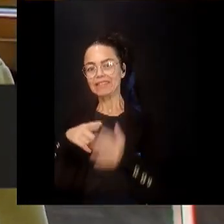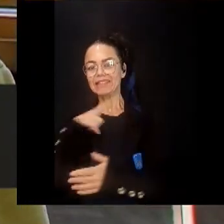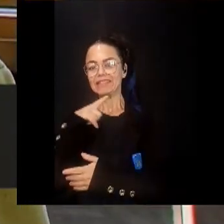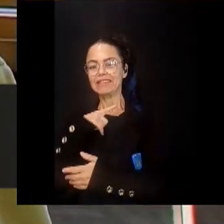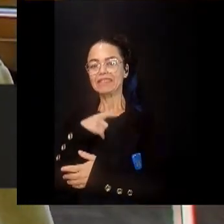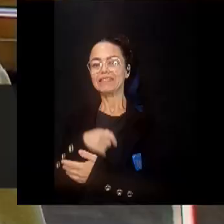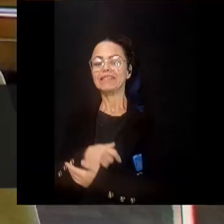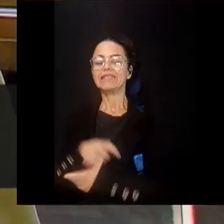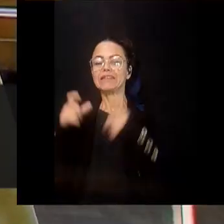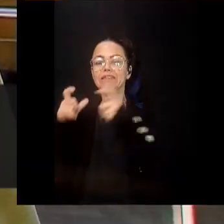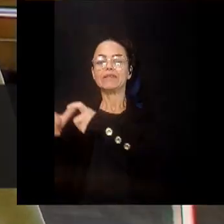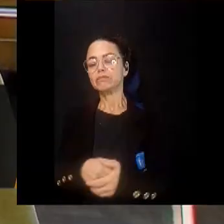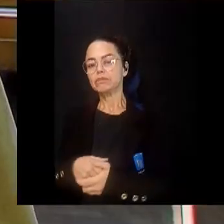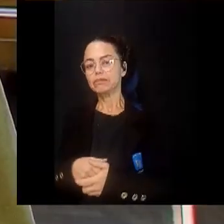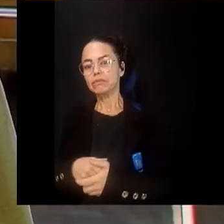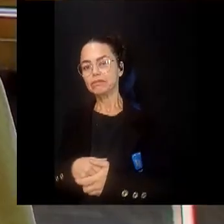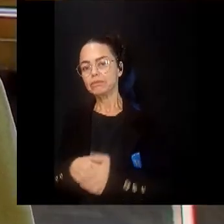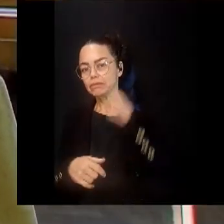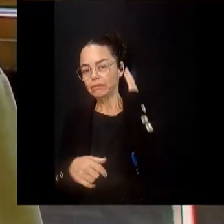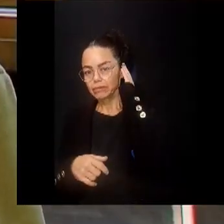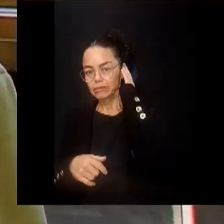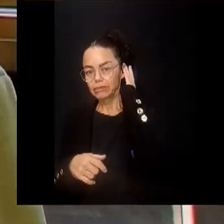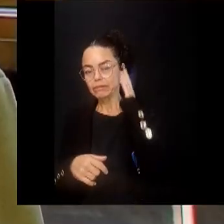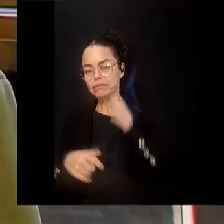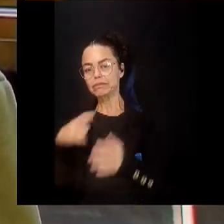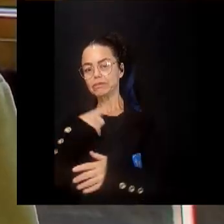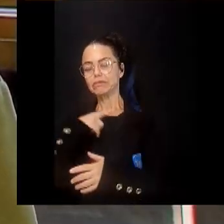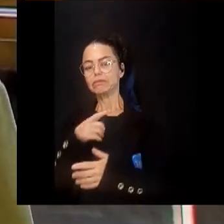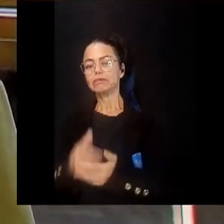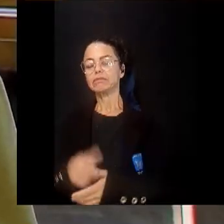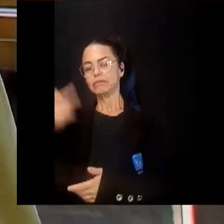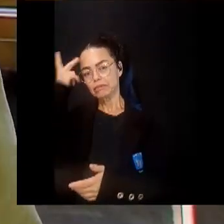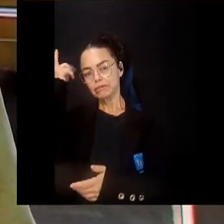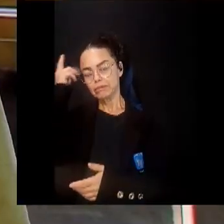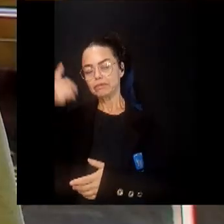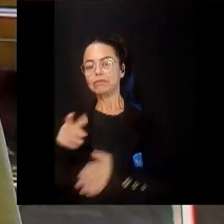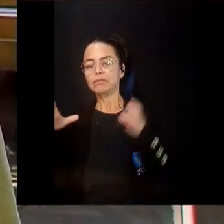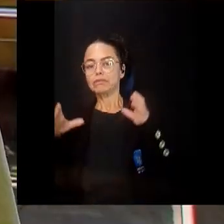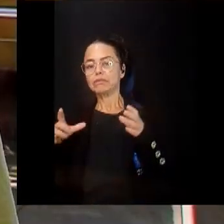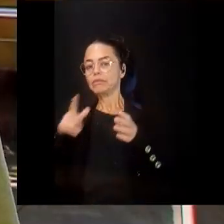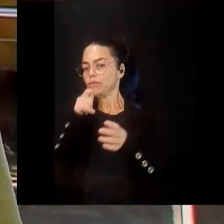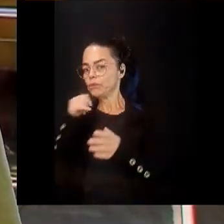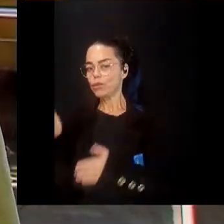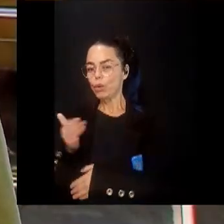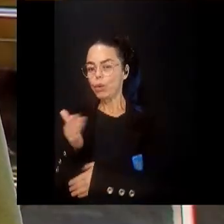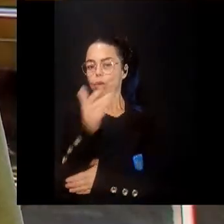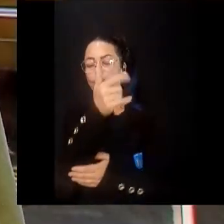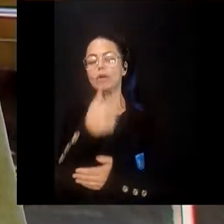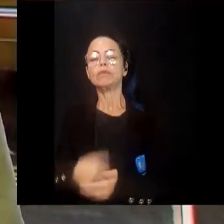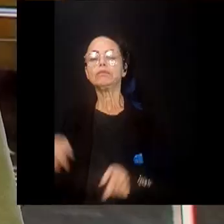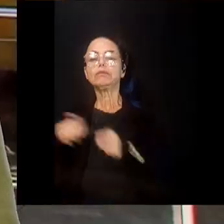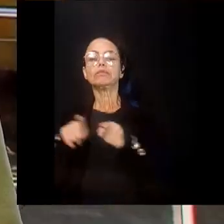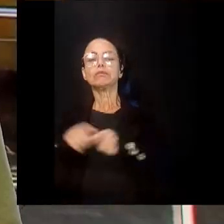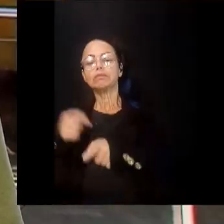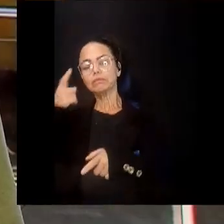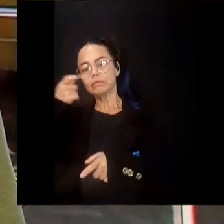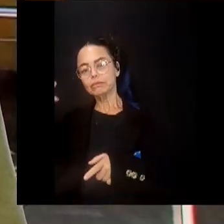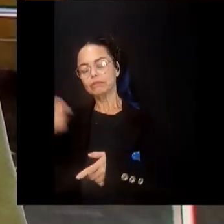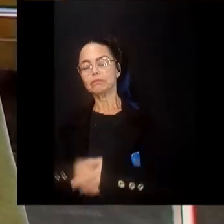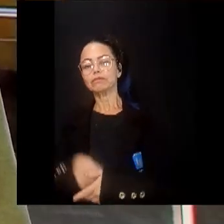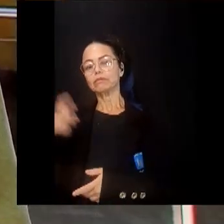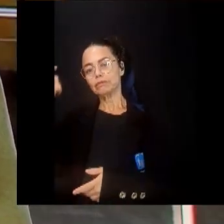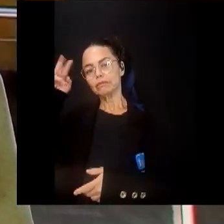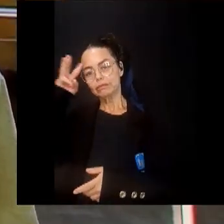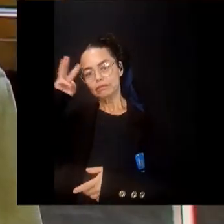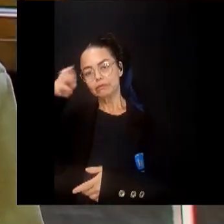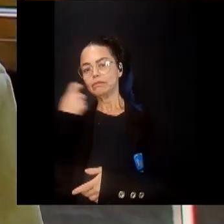Museu de História Natural, do Aquário e da Casa dos Animais Interessantes, que funciona de terça a sexta-feira, das 9 até a 1